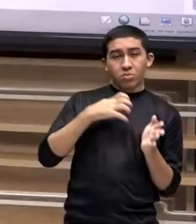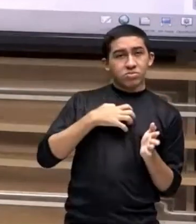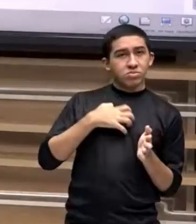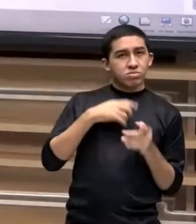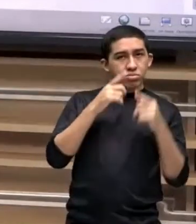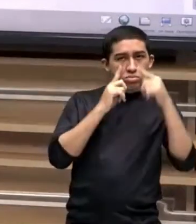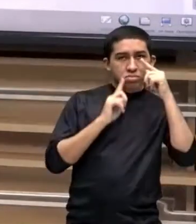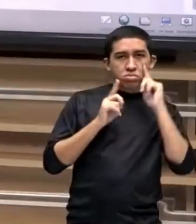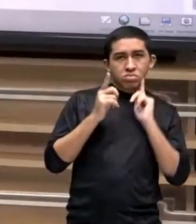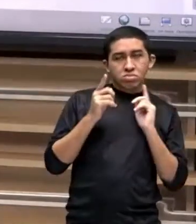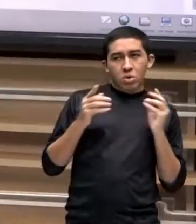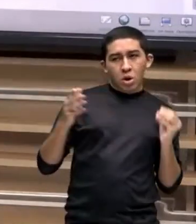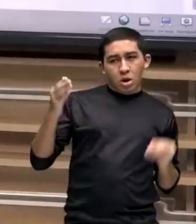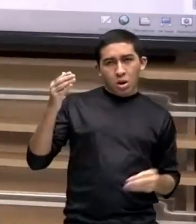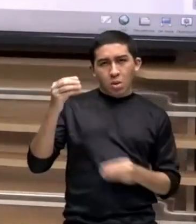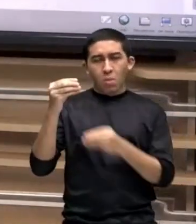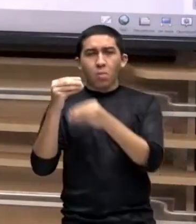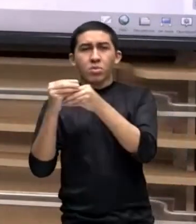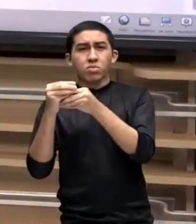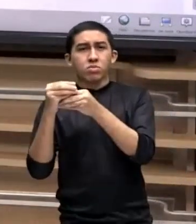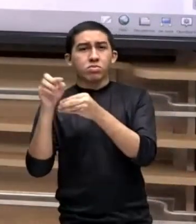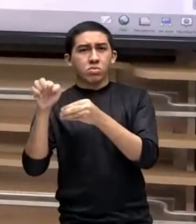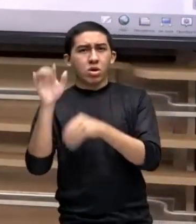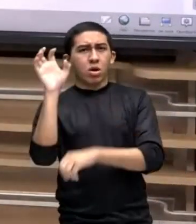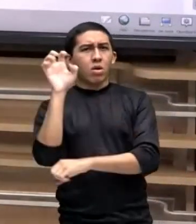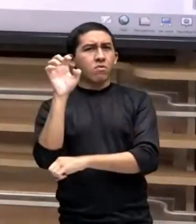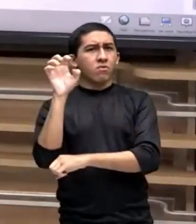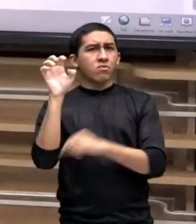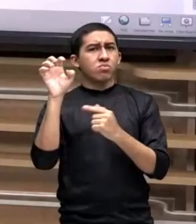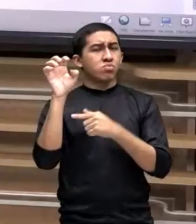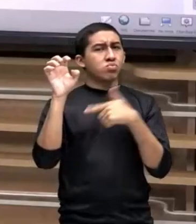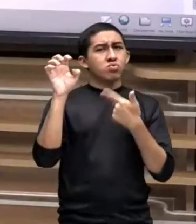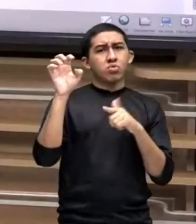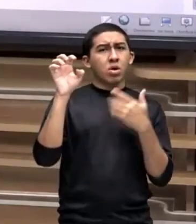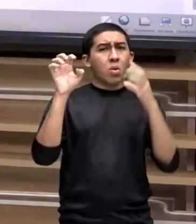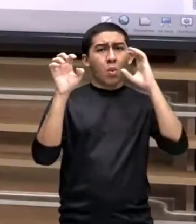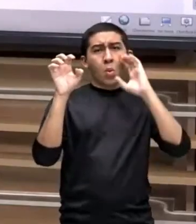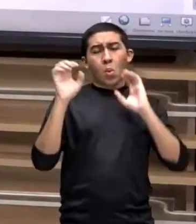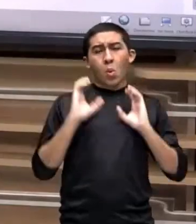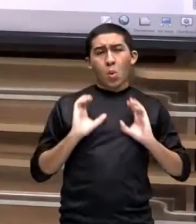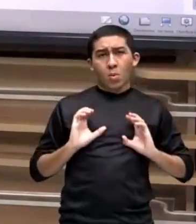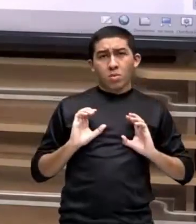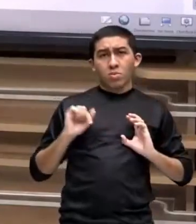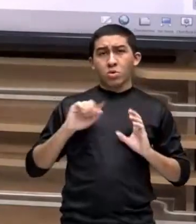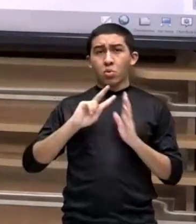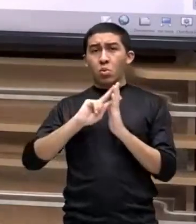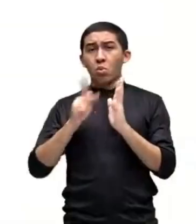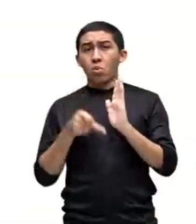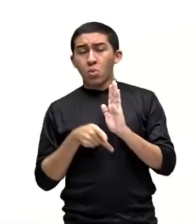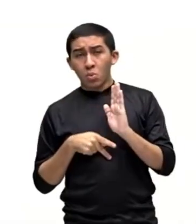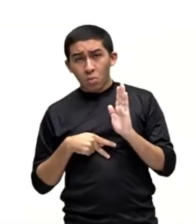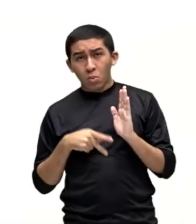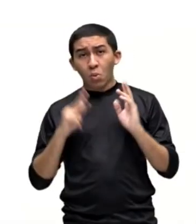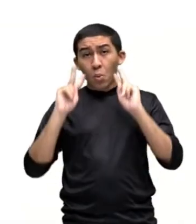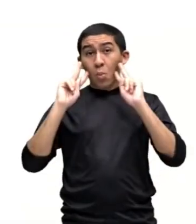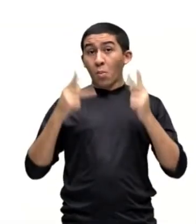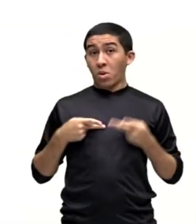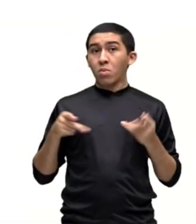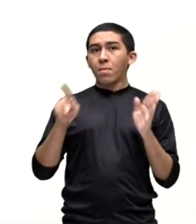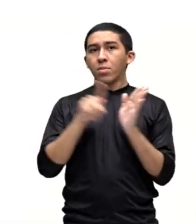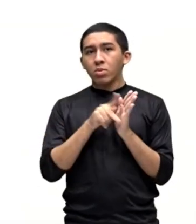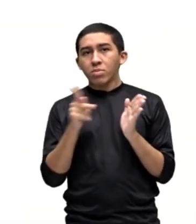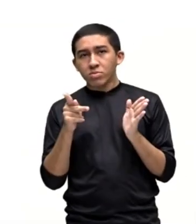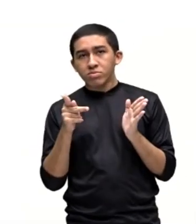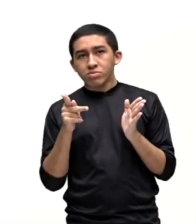um outro elemento que é, vamos dizer assim, que não vai ter esses comportamentos que são típicos dos humanos, então a gente diz que a gente tem o quê?